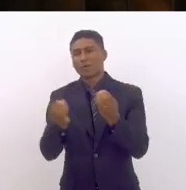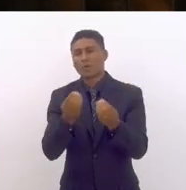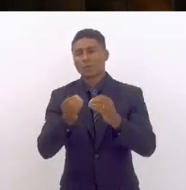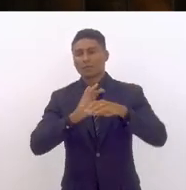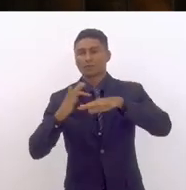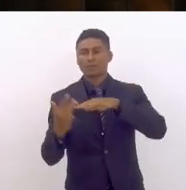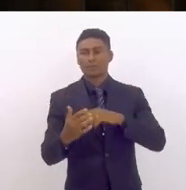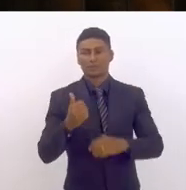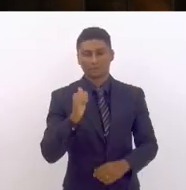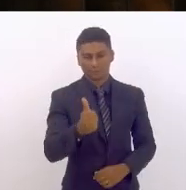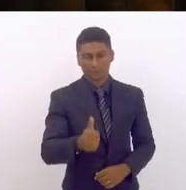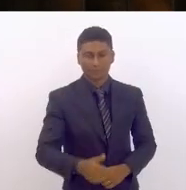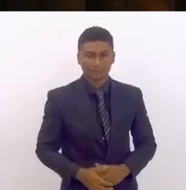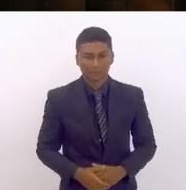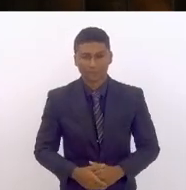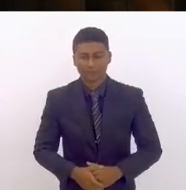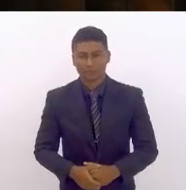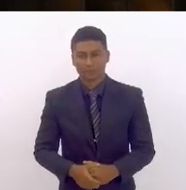nossas redes sociais.